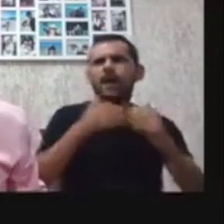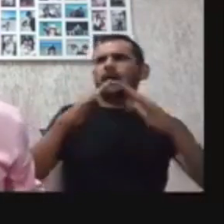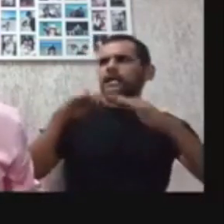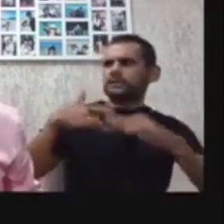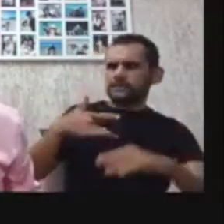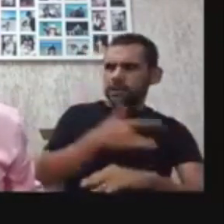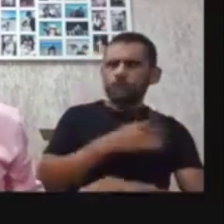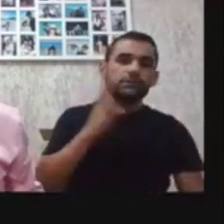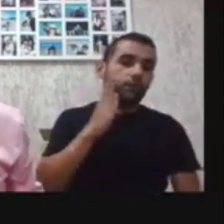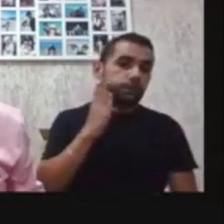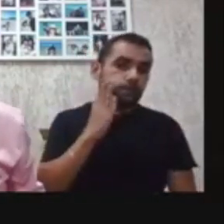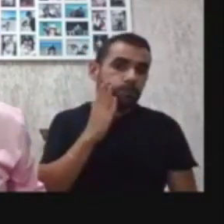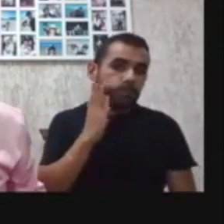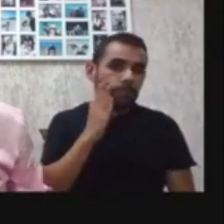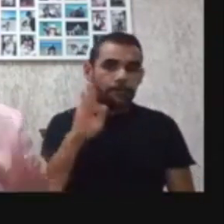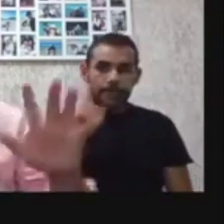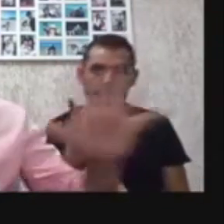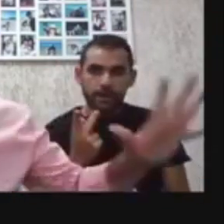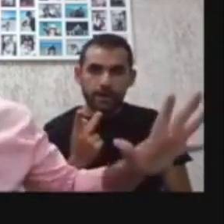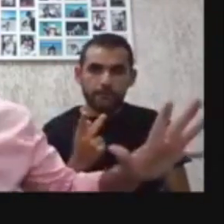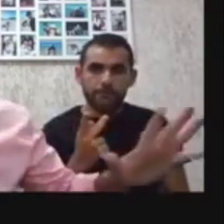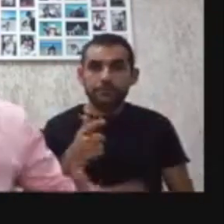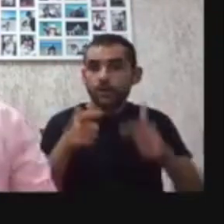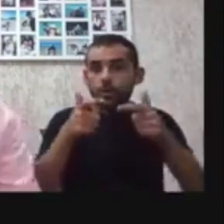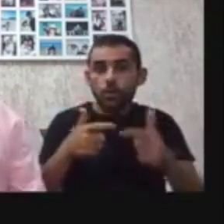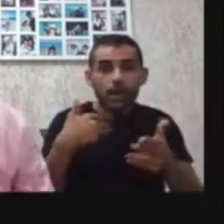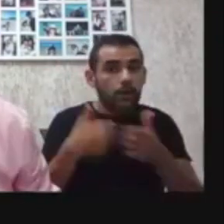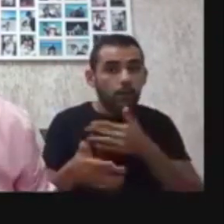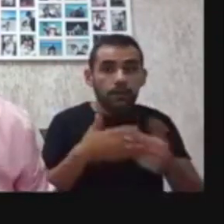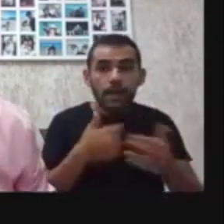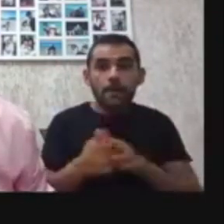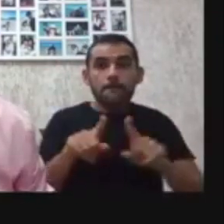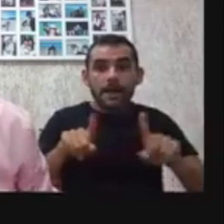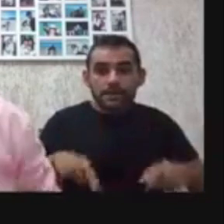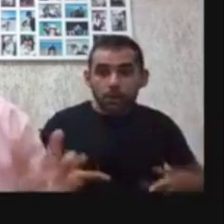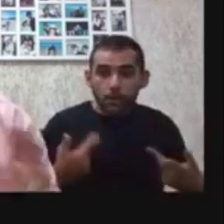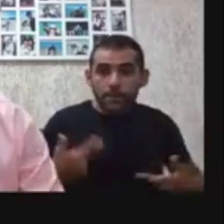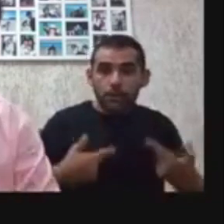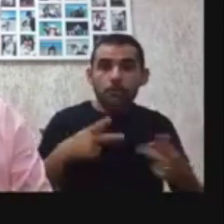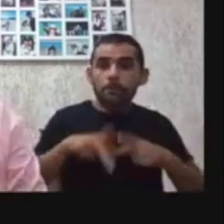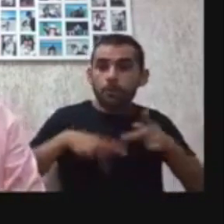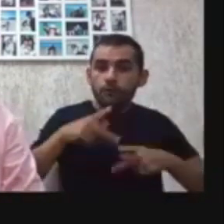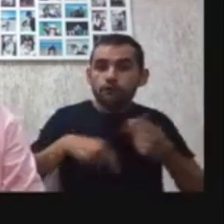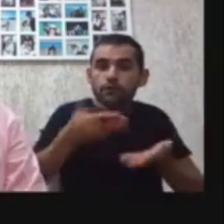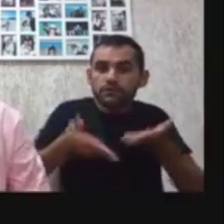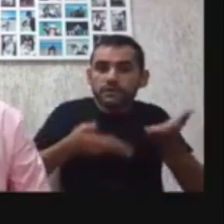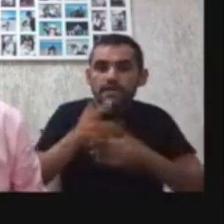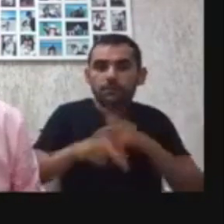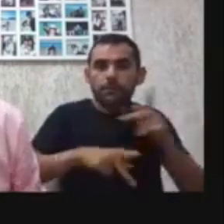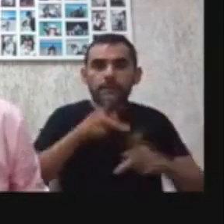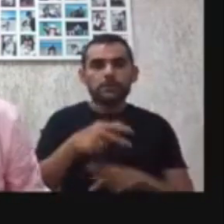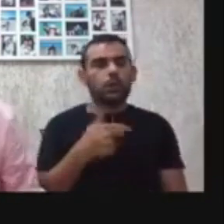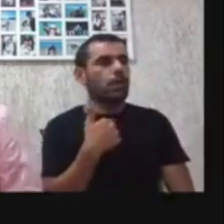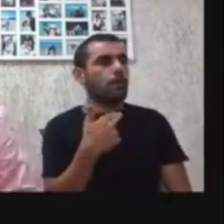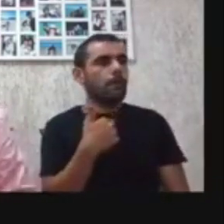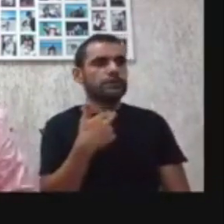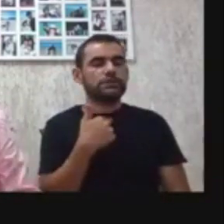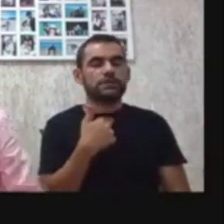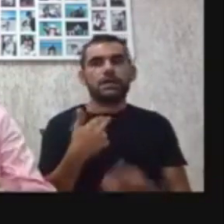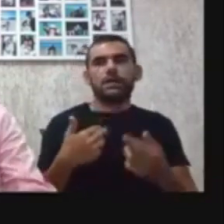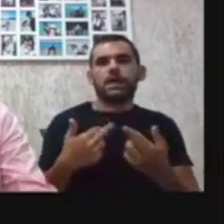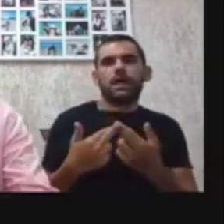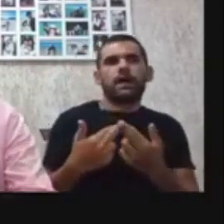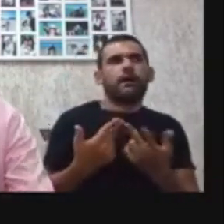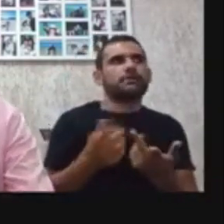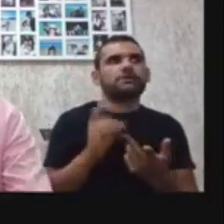casa de saúde de Barbacena, a de Belo Horizonte, aonde que for, mas opera esse povo, trata dessa população. Nós não podemos ficar refém,